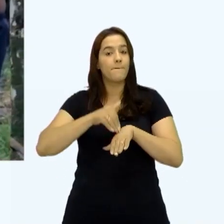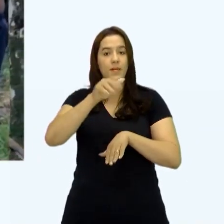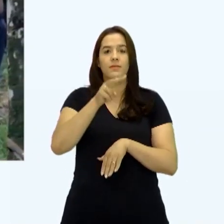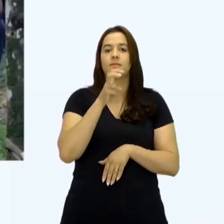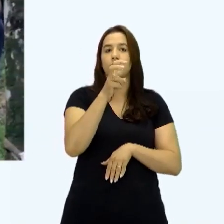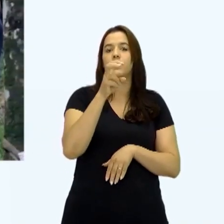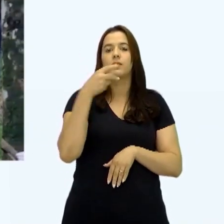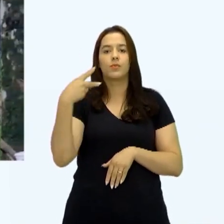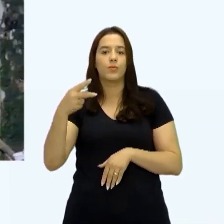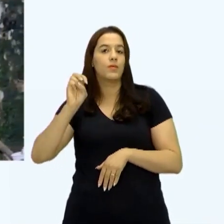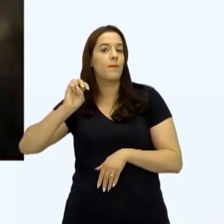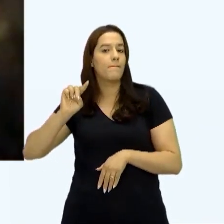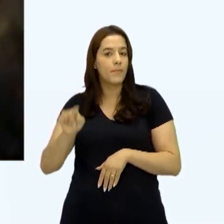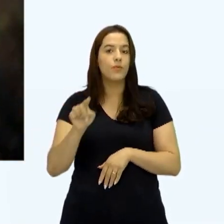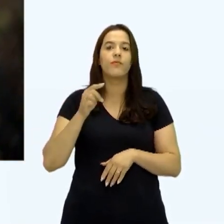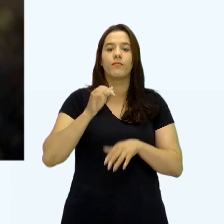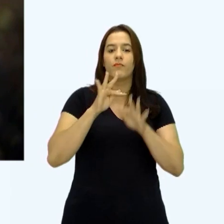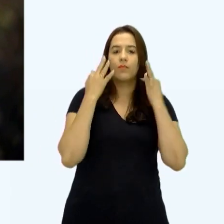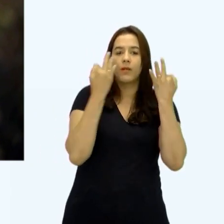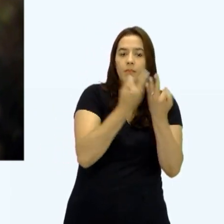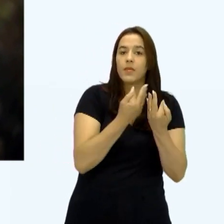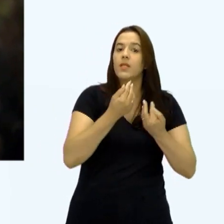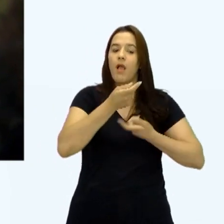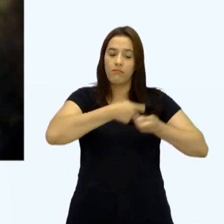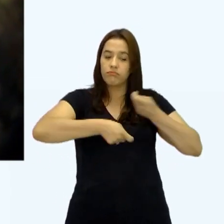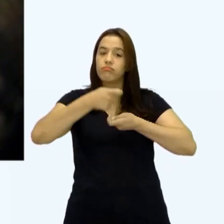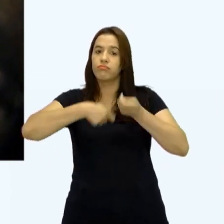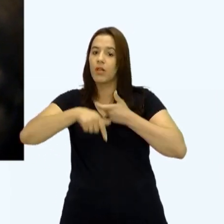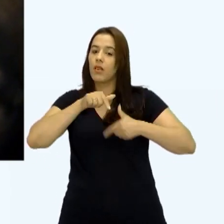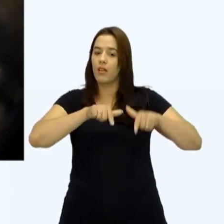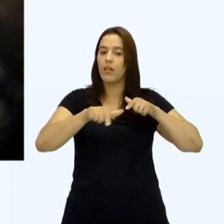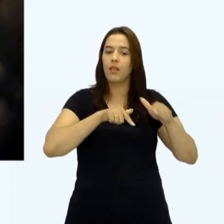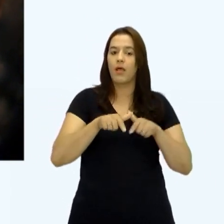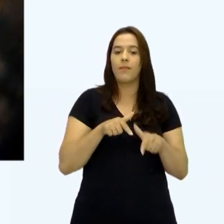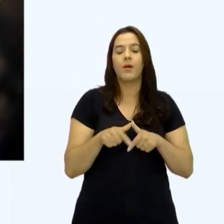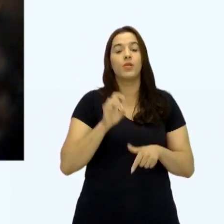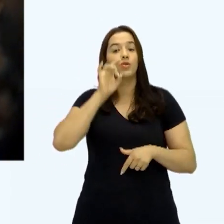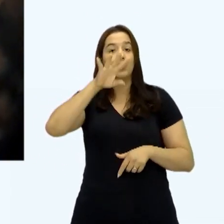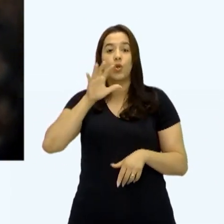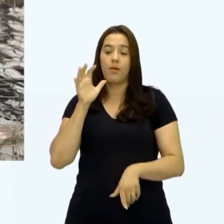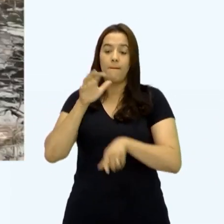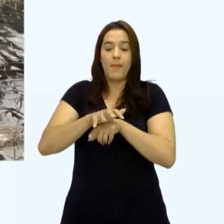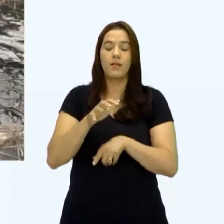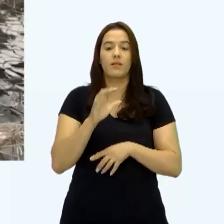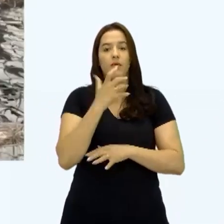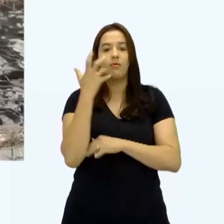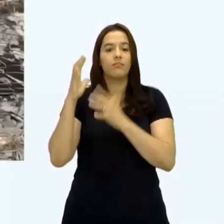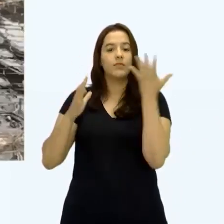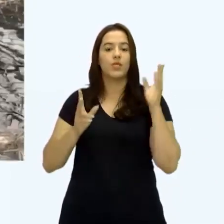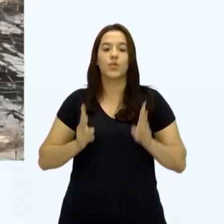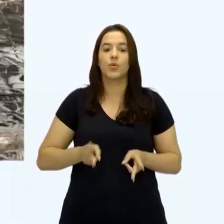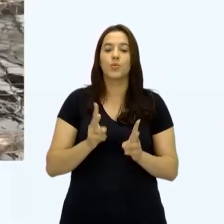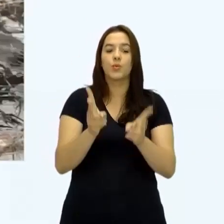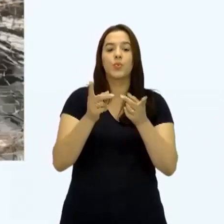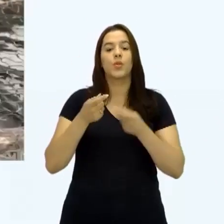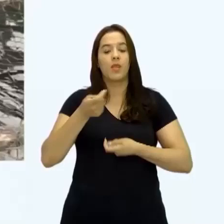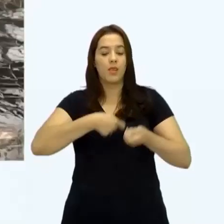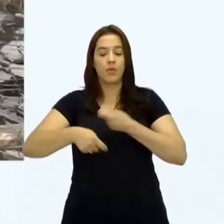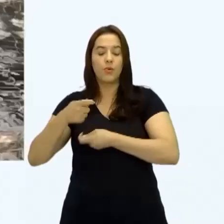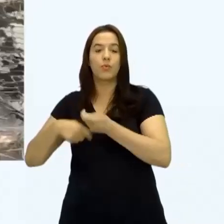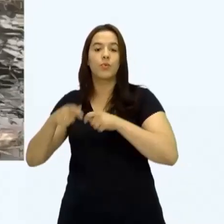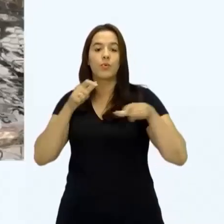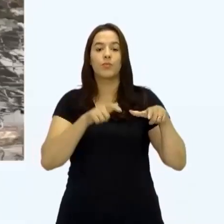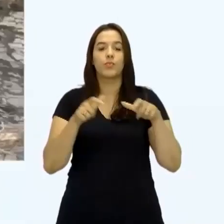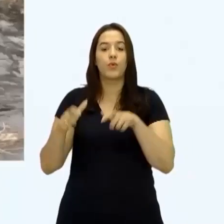mil famílias cadastradas retiram o seu sustento dessas reservas sem impactar o ambiente e contribuem para a economia local